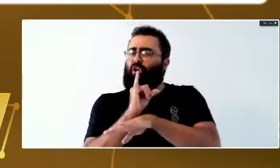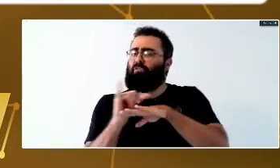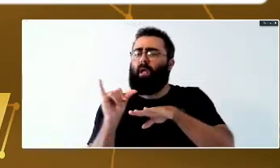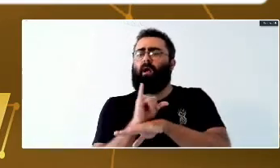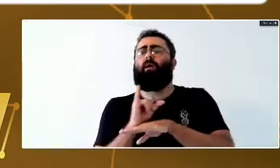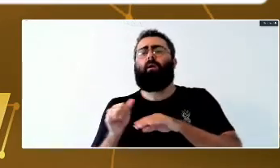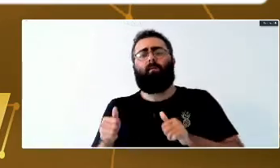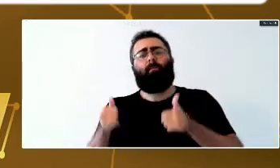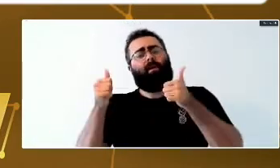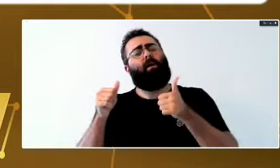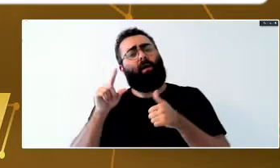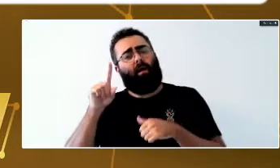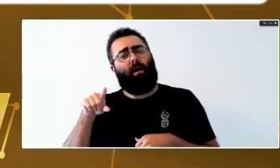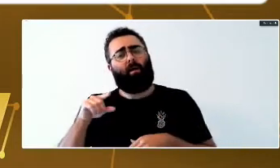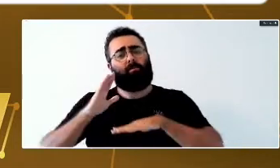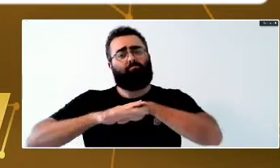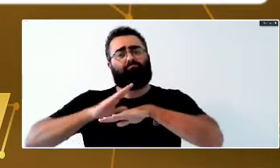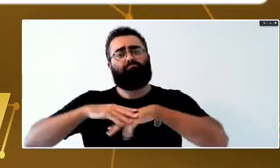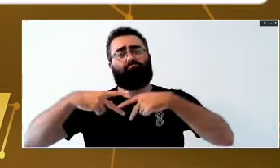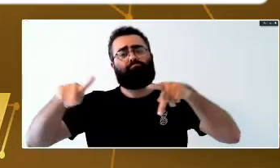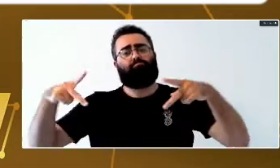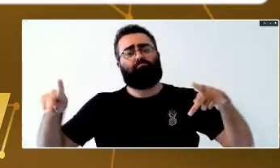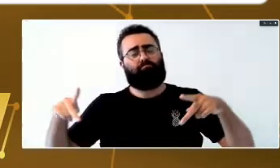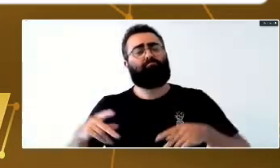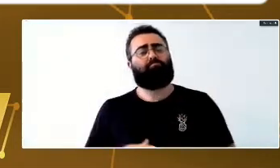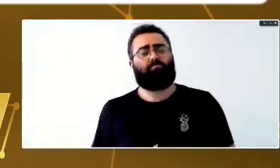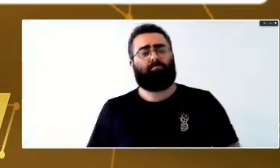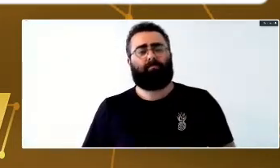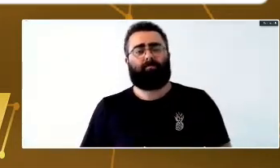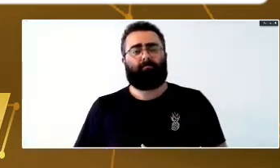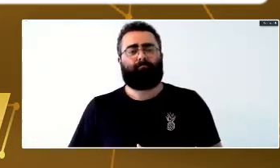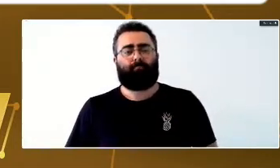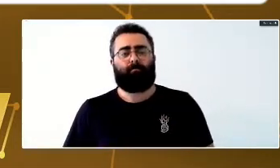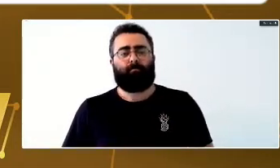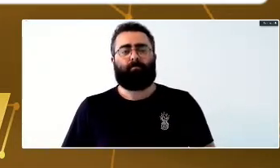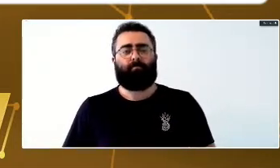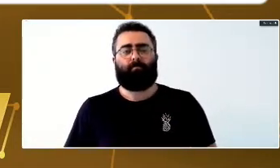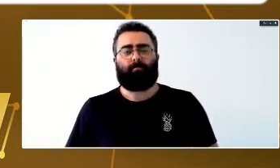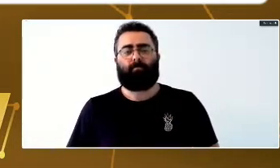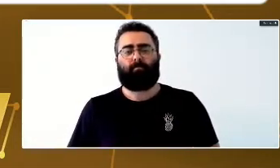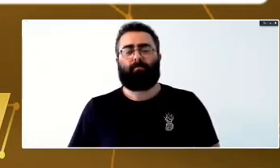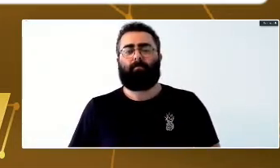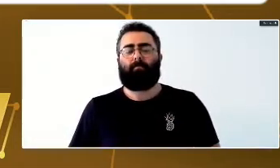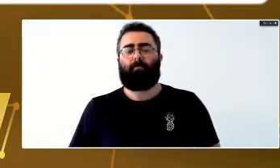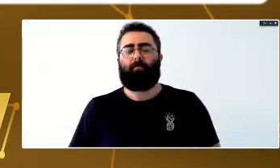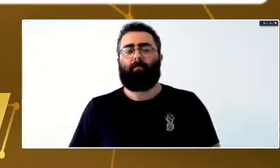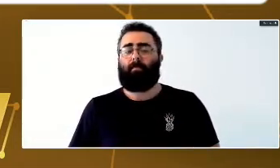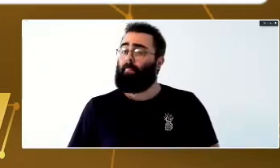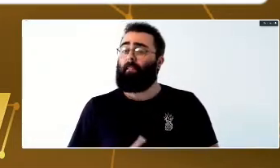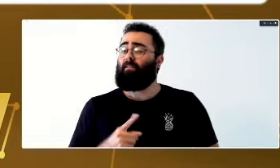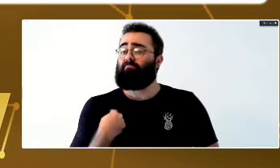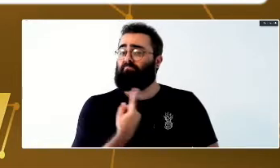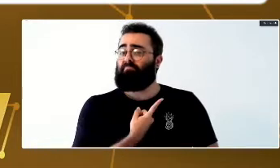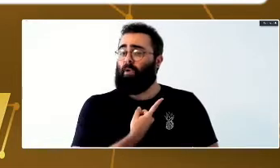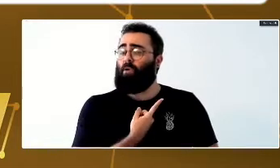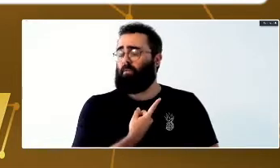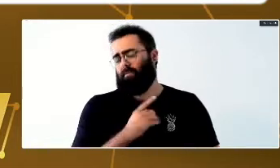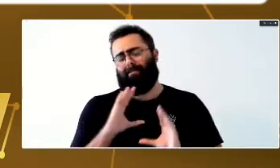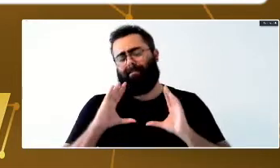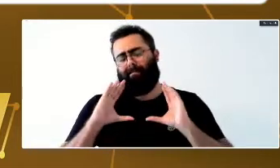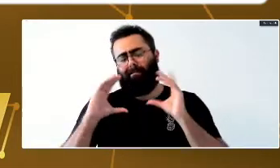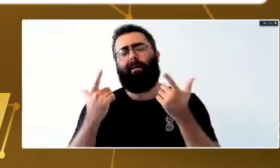uma iniciativa estanque. Então, gostaríamos de melhorar os processos das